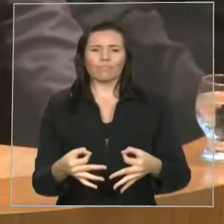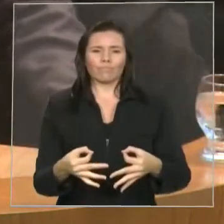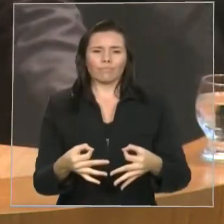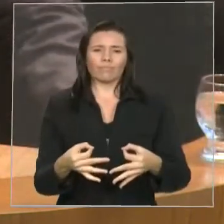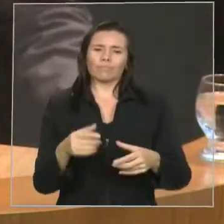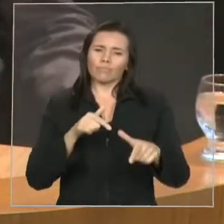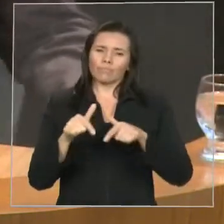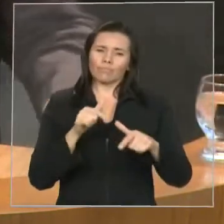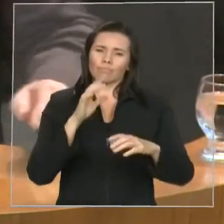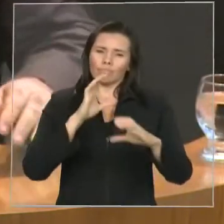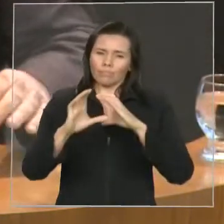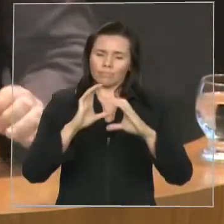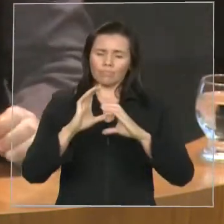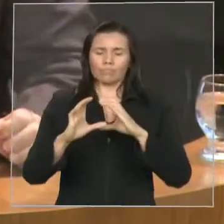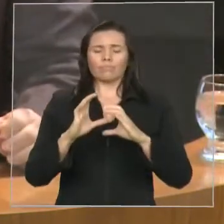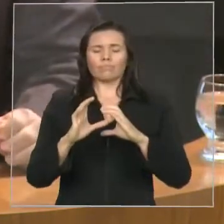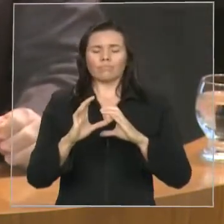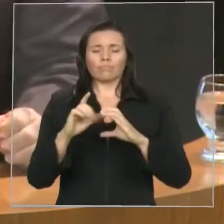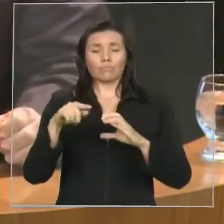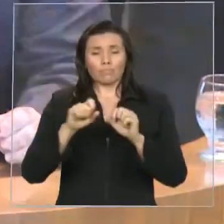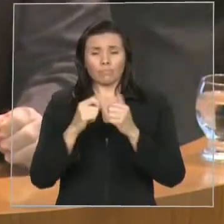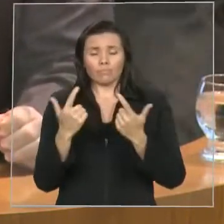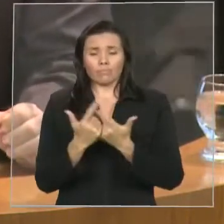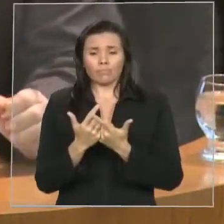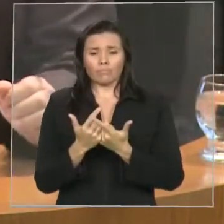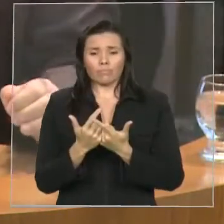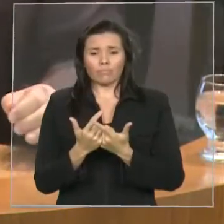O jornalista Edwin,